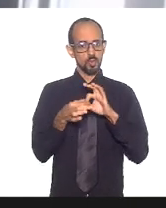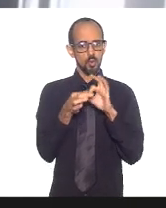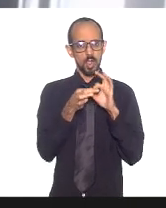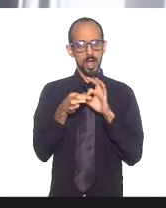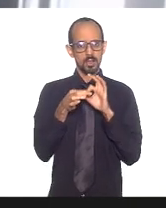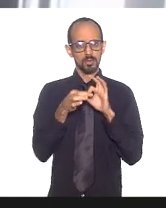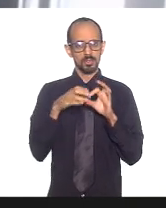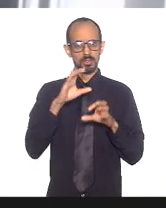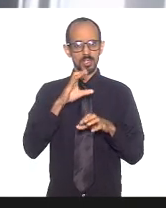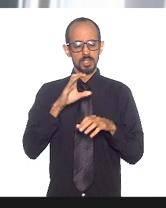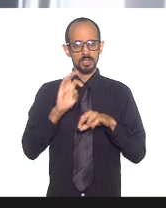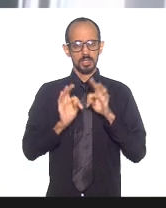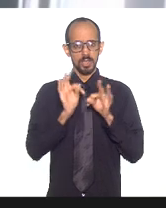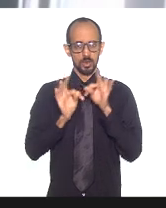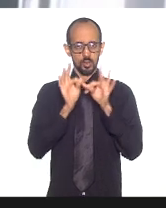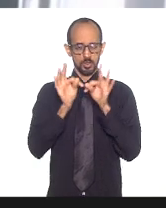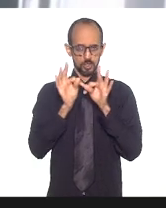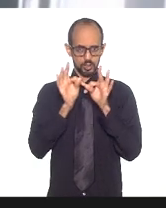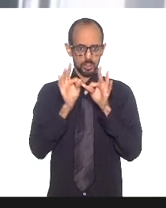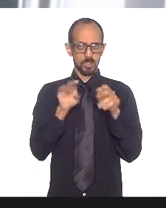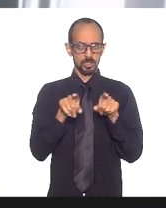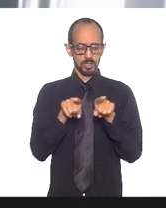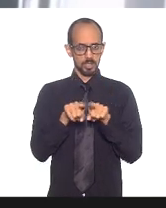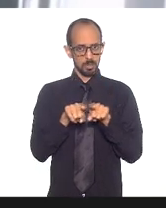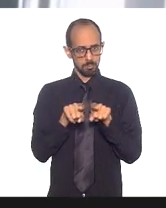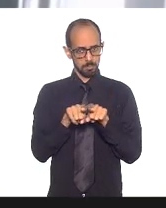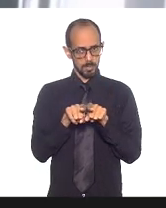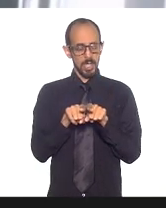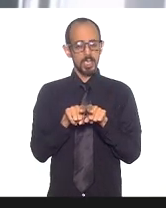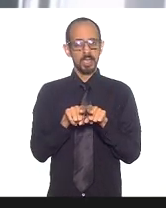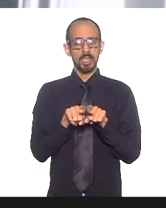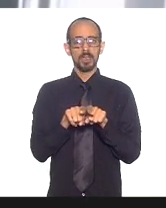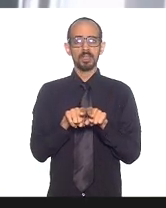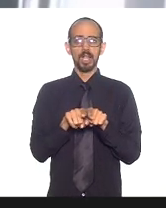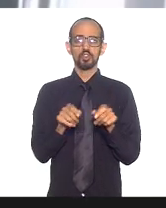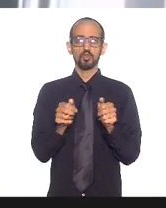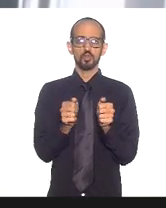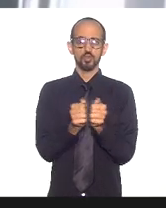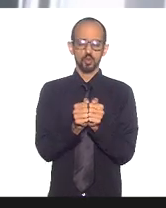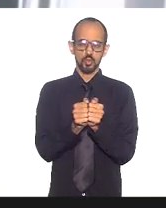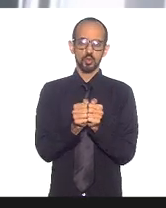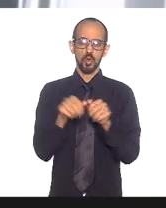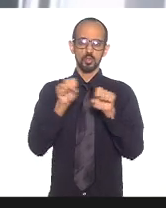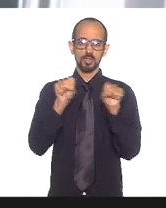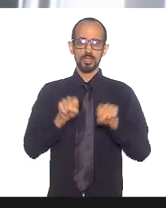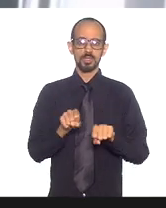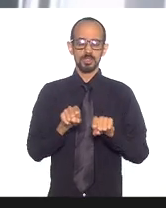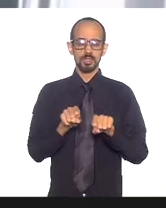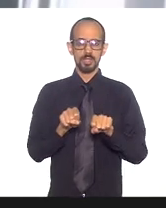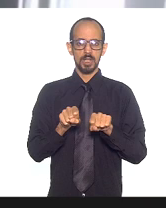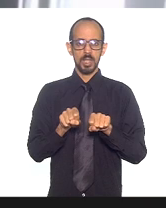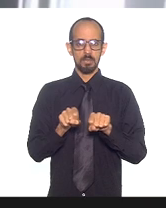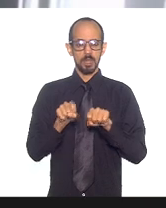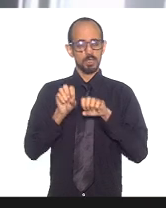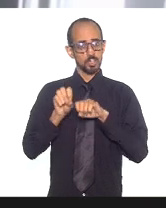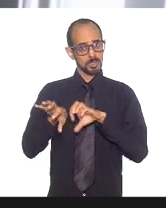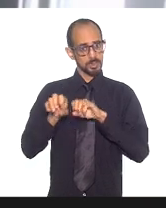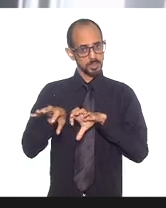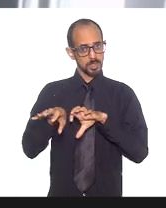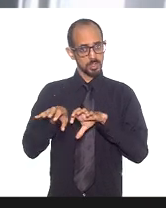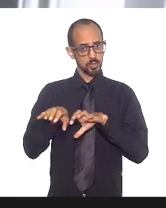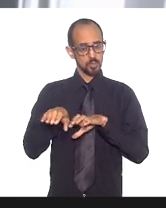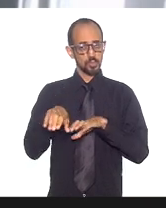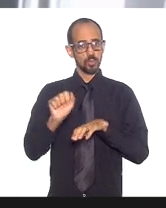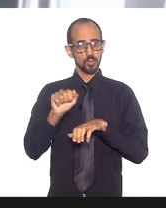Tecnologia e Inovação, mas que também integram, o Sistema Estadual de Ensino do Rio de Janeiro e, consequentemente, nossas